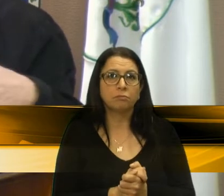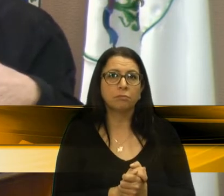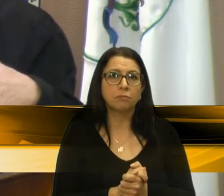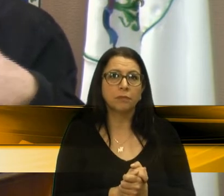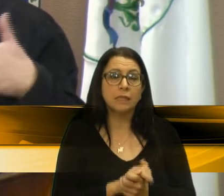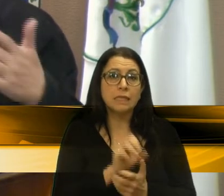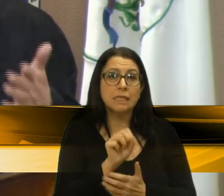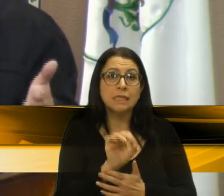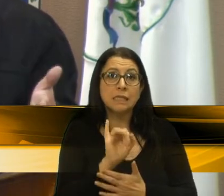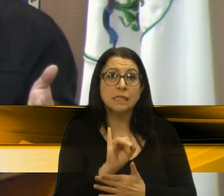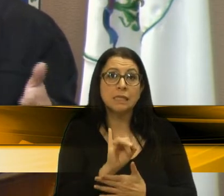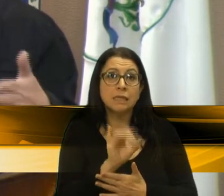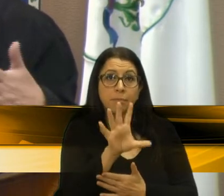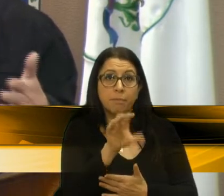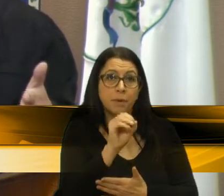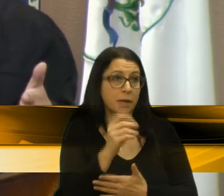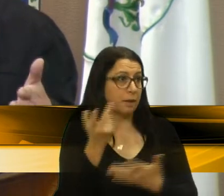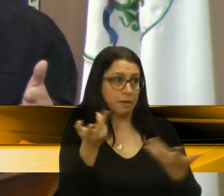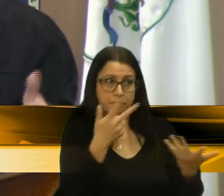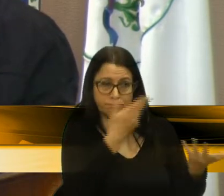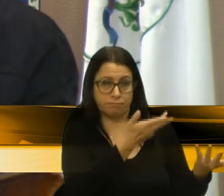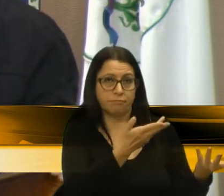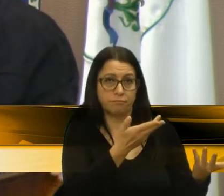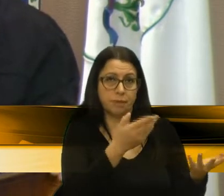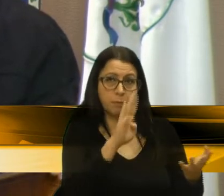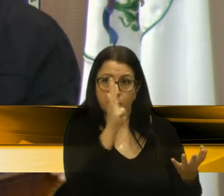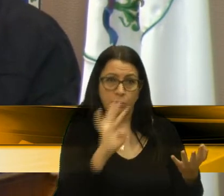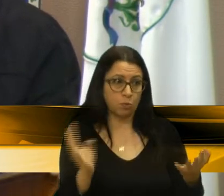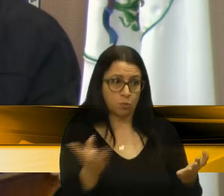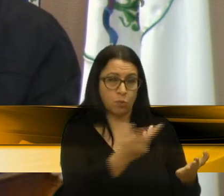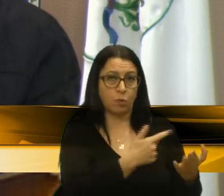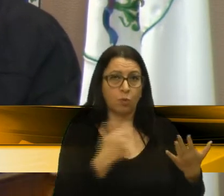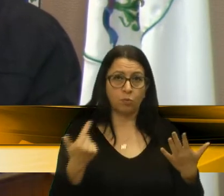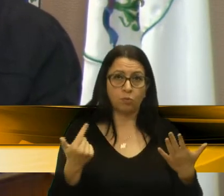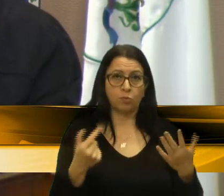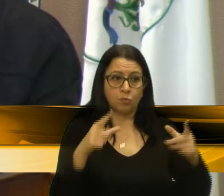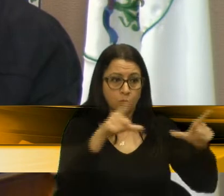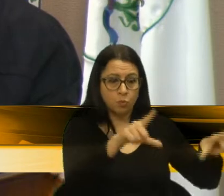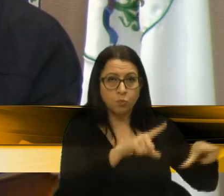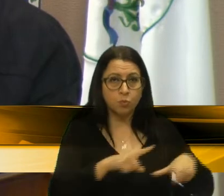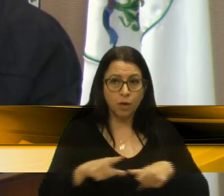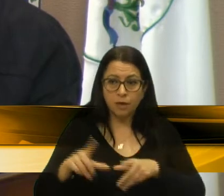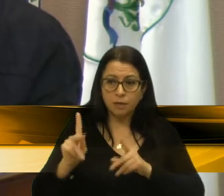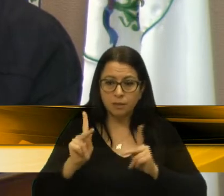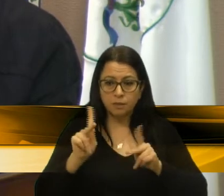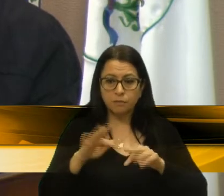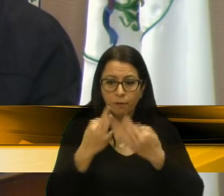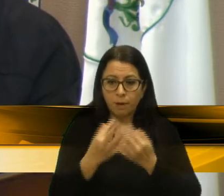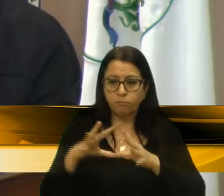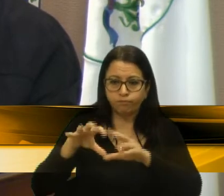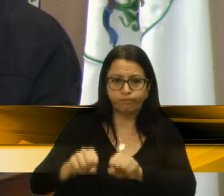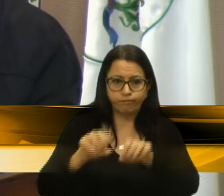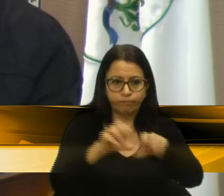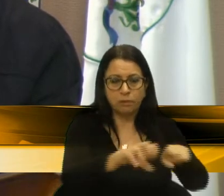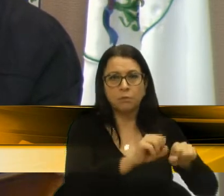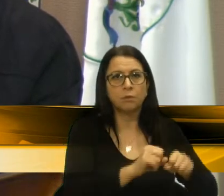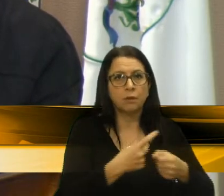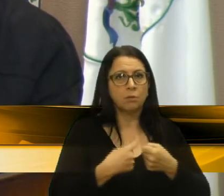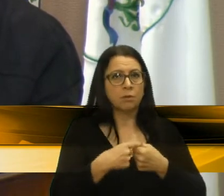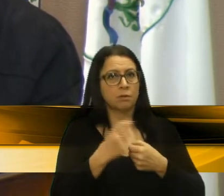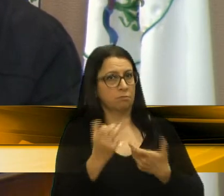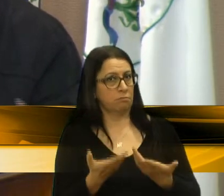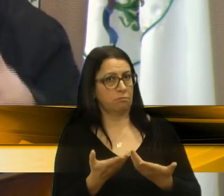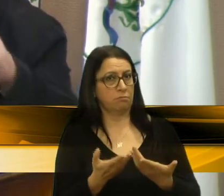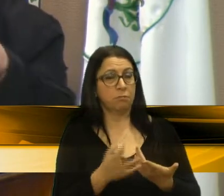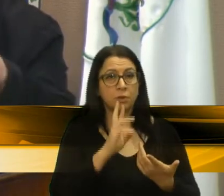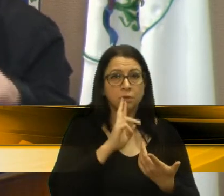Se pegar essa moda, né, pelo Brasil inteiro, nos locais de ocupação, onde os municípios, por